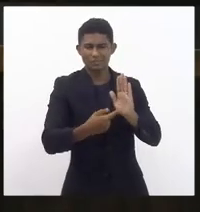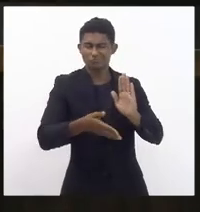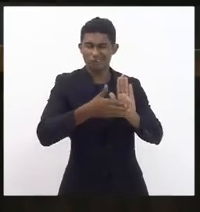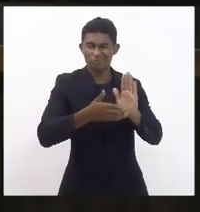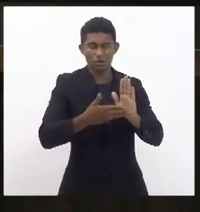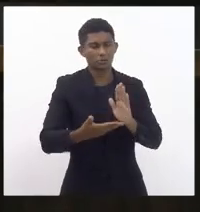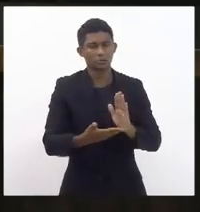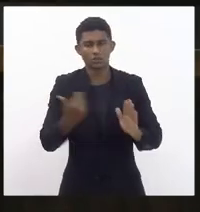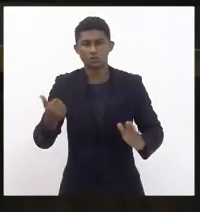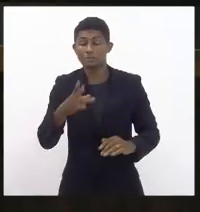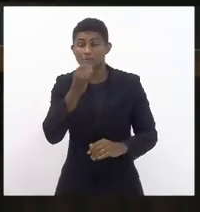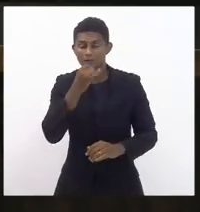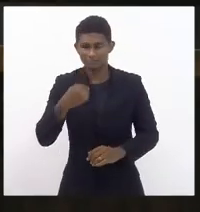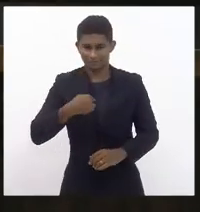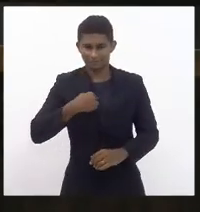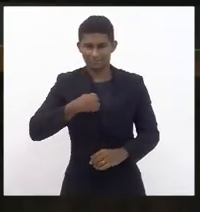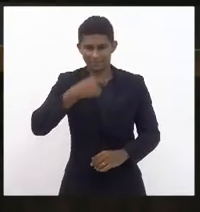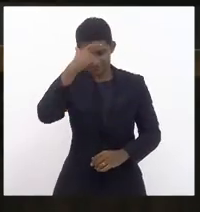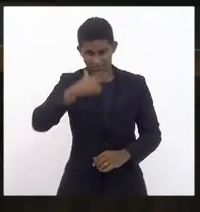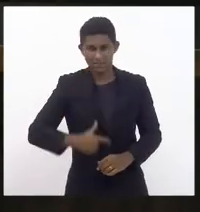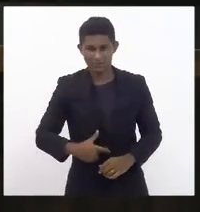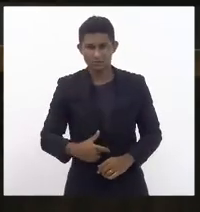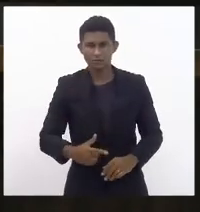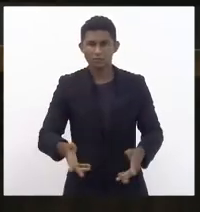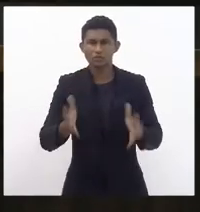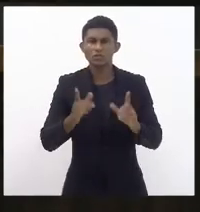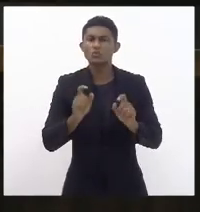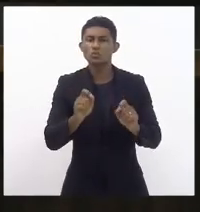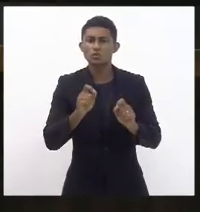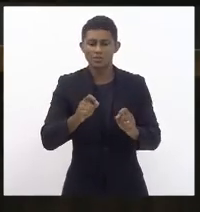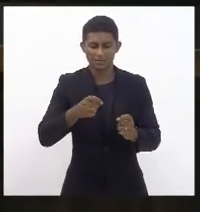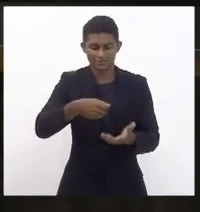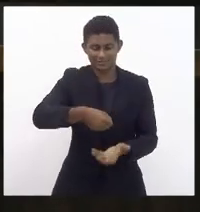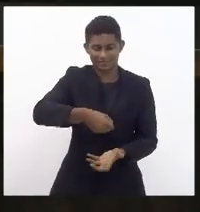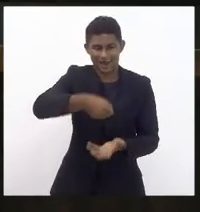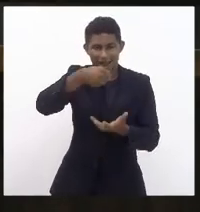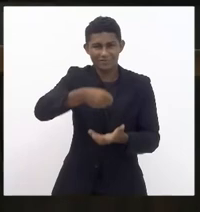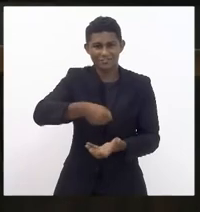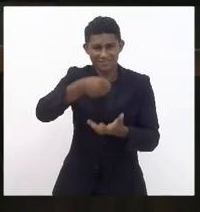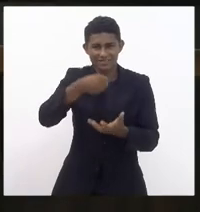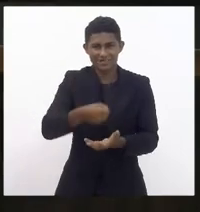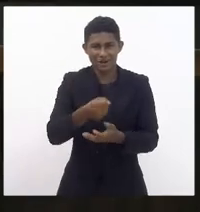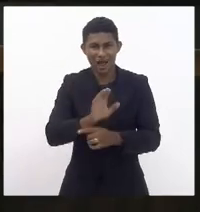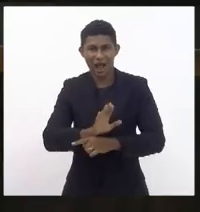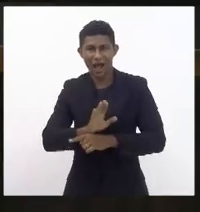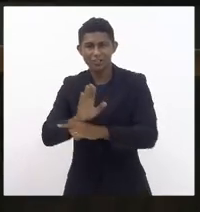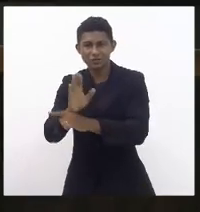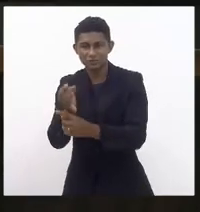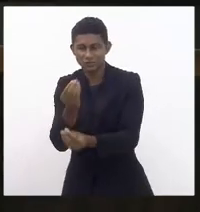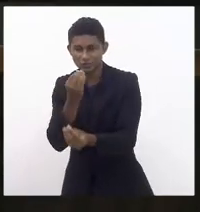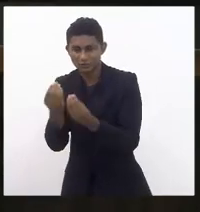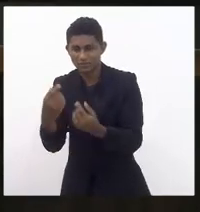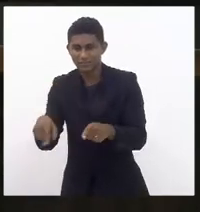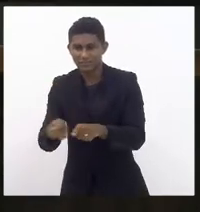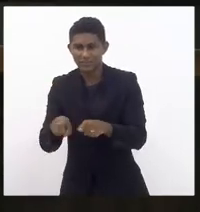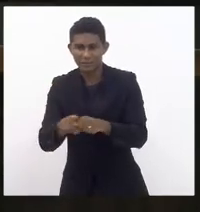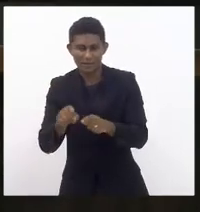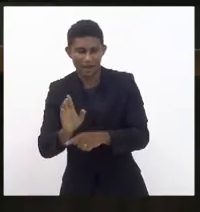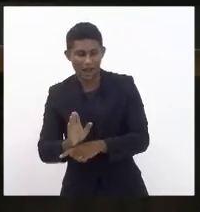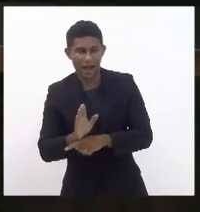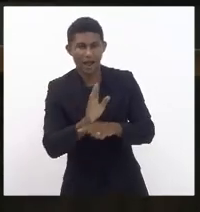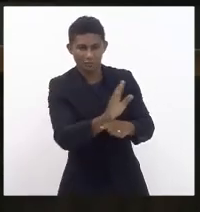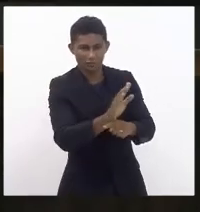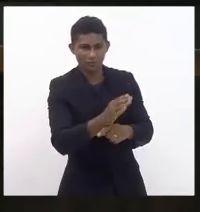Como foi no meu caso a questão do auxílio-alimentação e do auxílio-transporte dos policiais civis